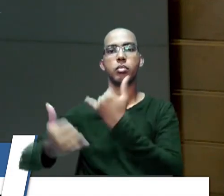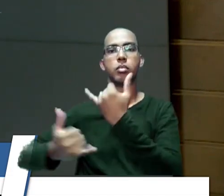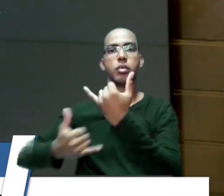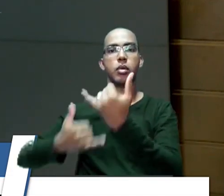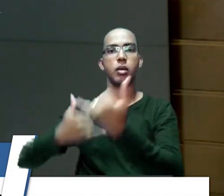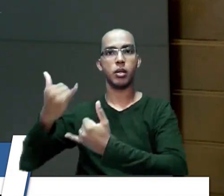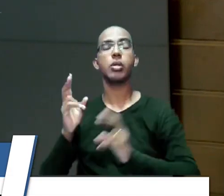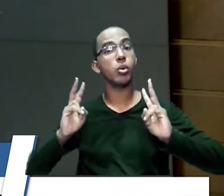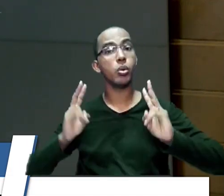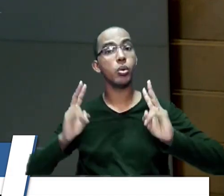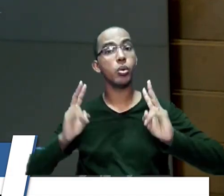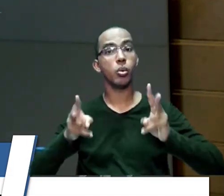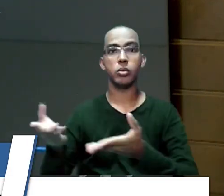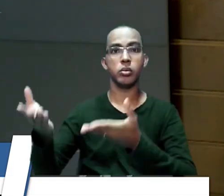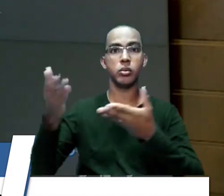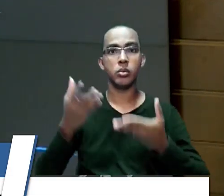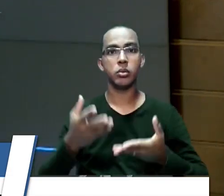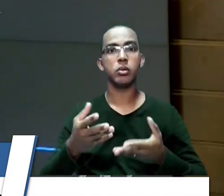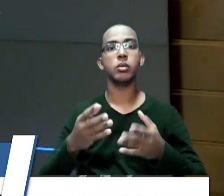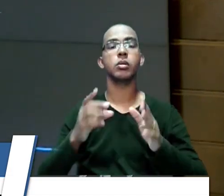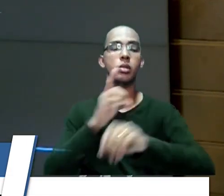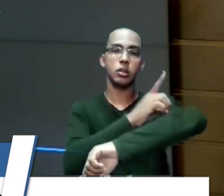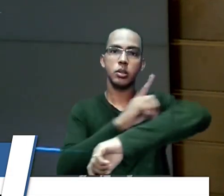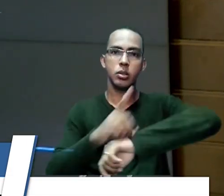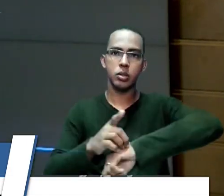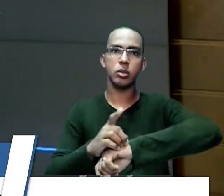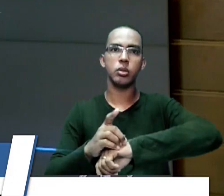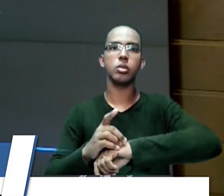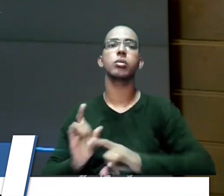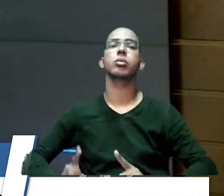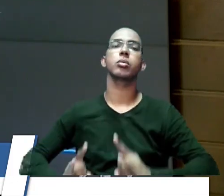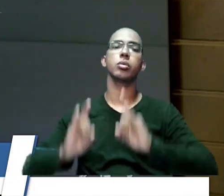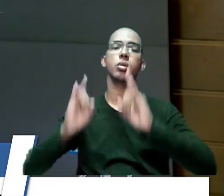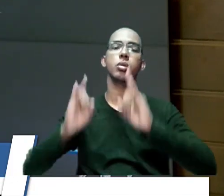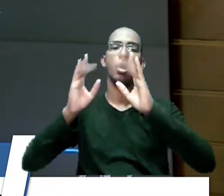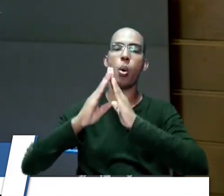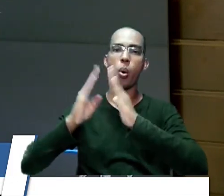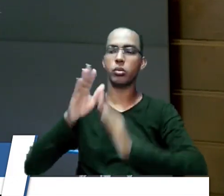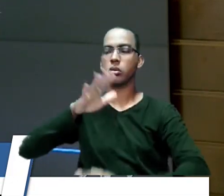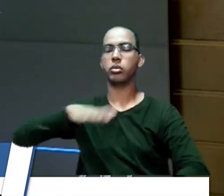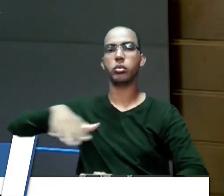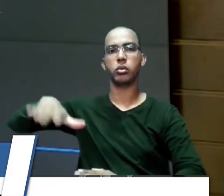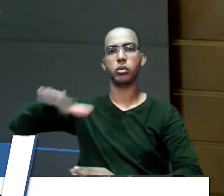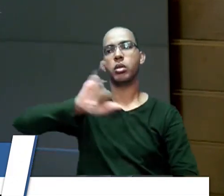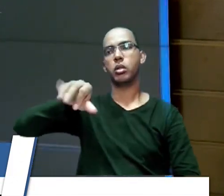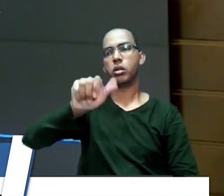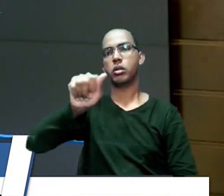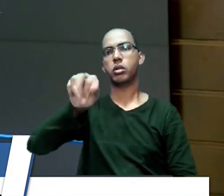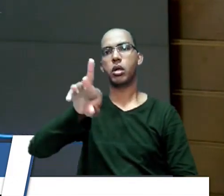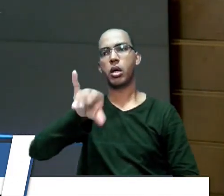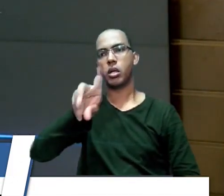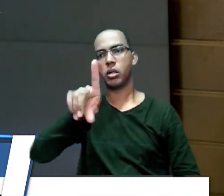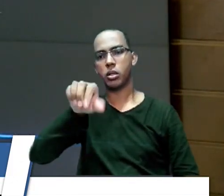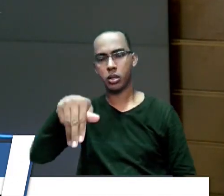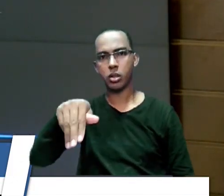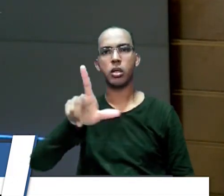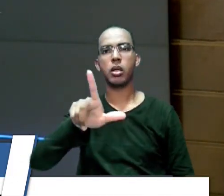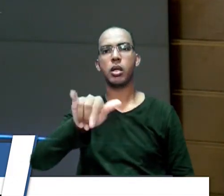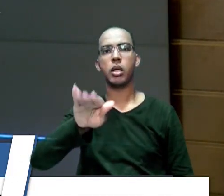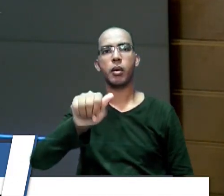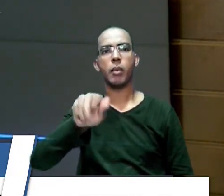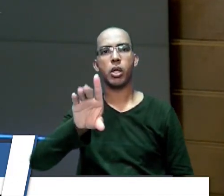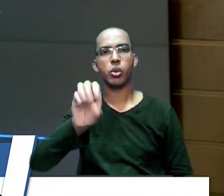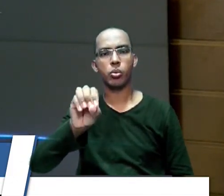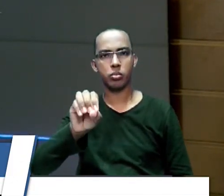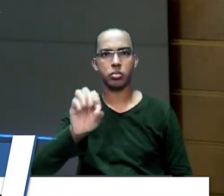continuaremos trazendo dignidade para os moradores da região do Jardim Líbano. Então